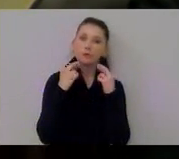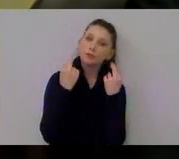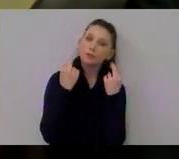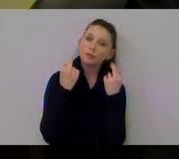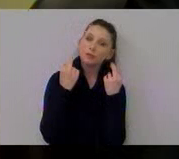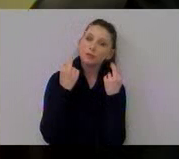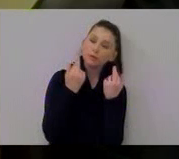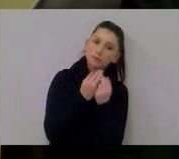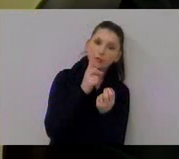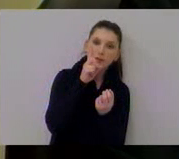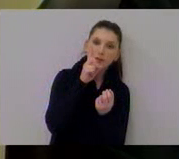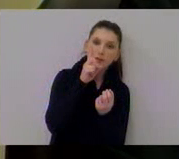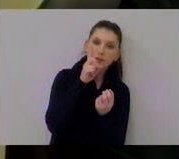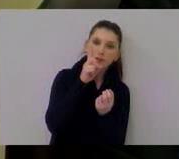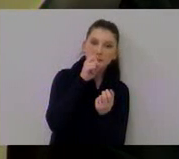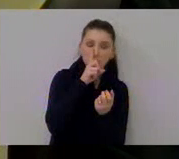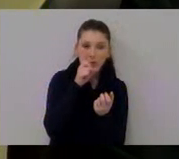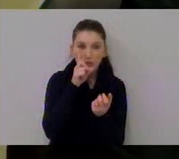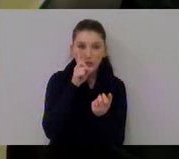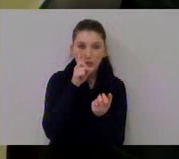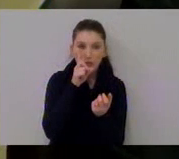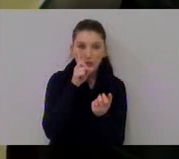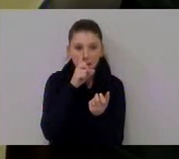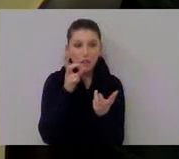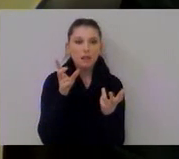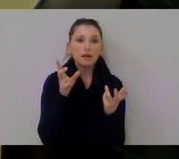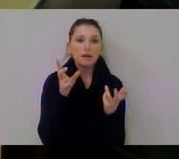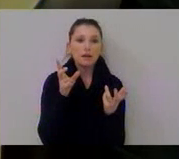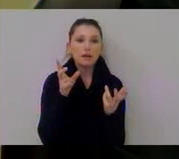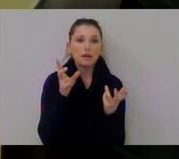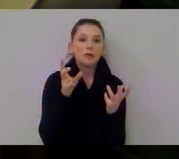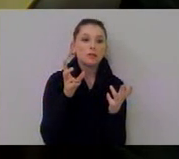grupo de idosos,